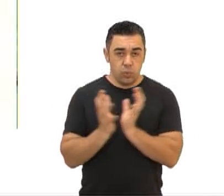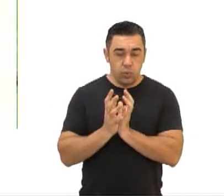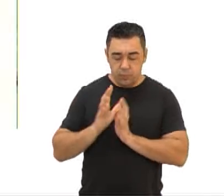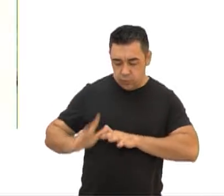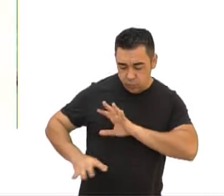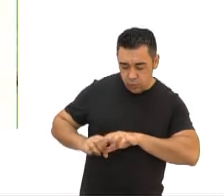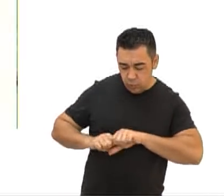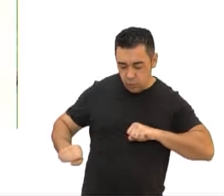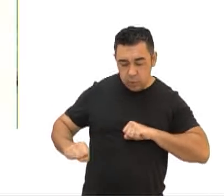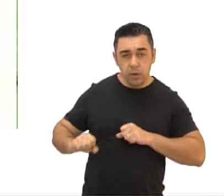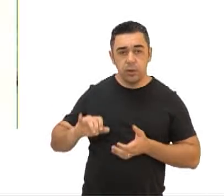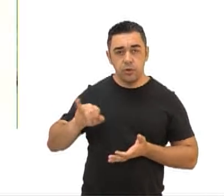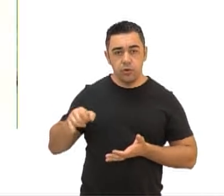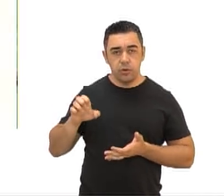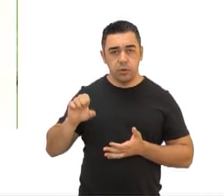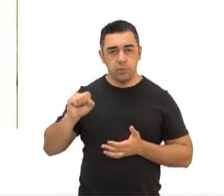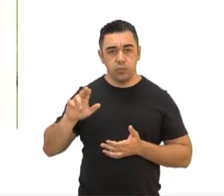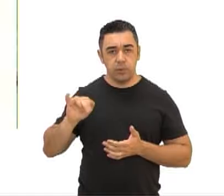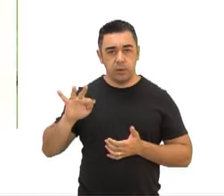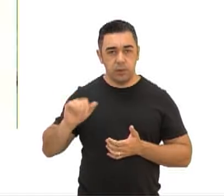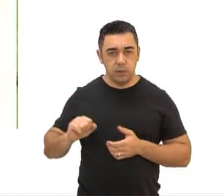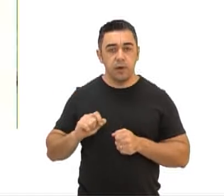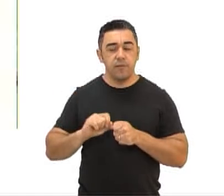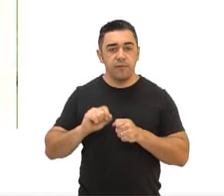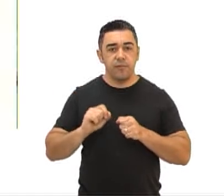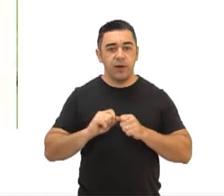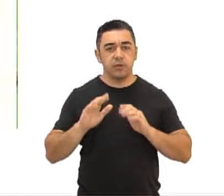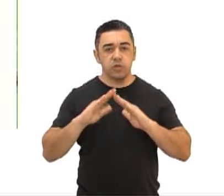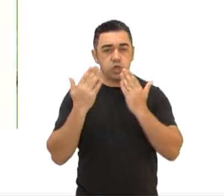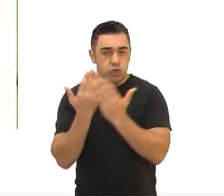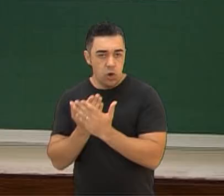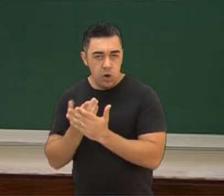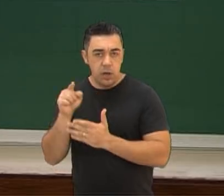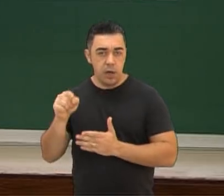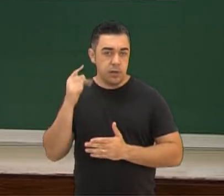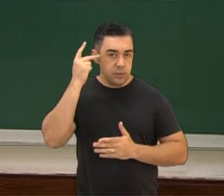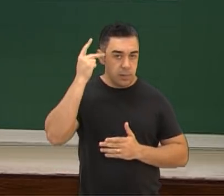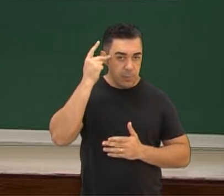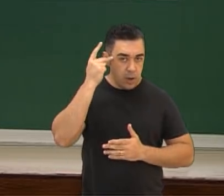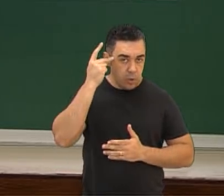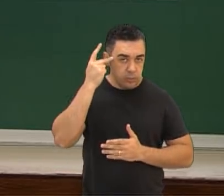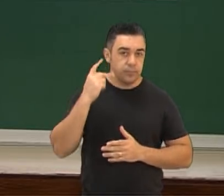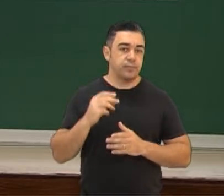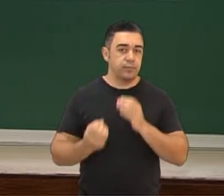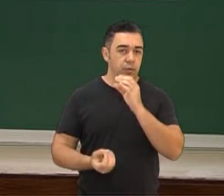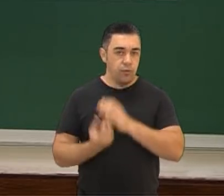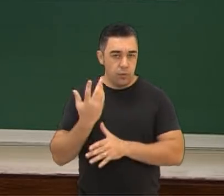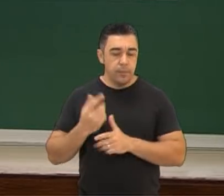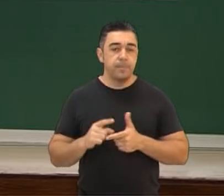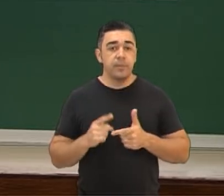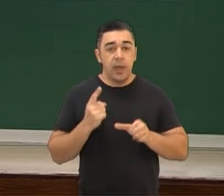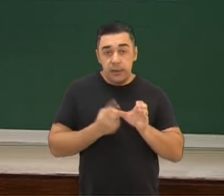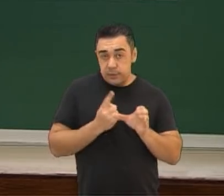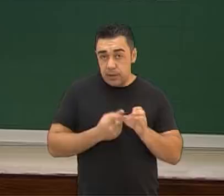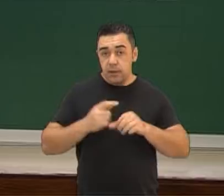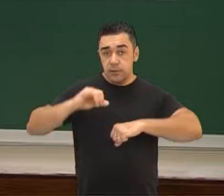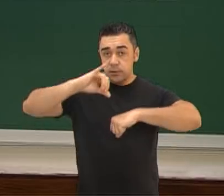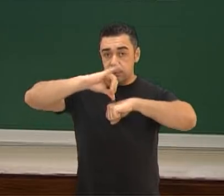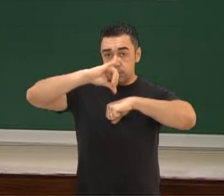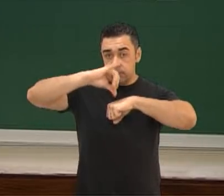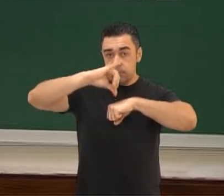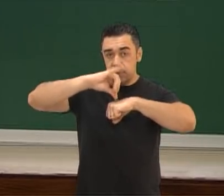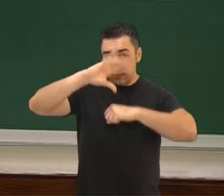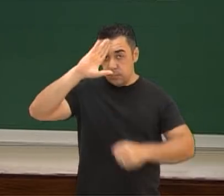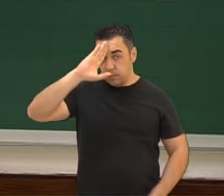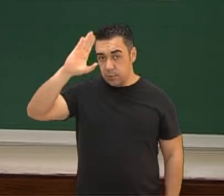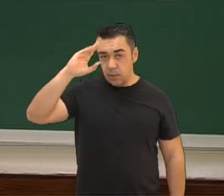e montam o barracão lá, que vai ser o colégio de São Paulo. E aí, a partir daí, a cidade de São Paulo vai passar